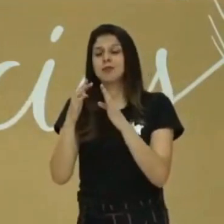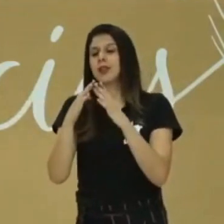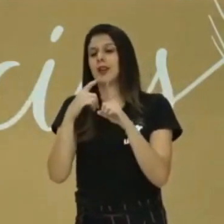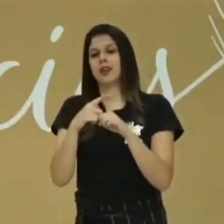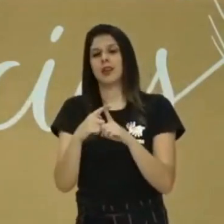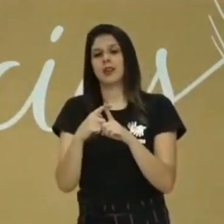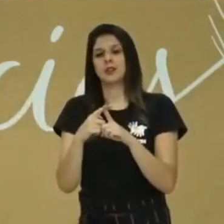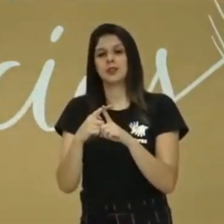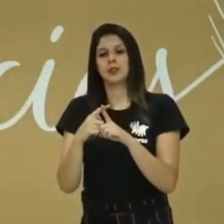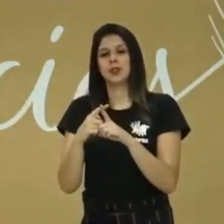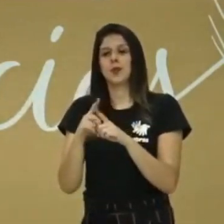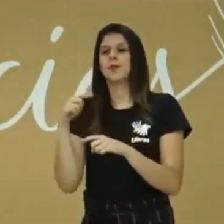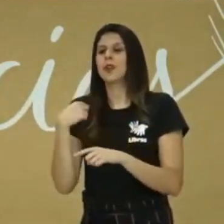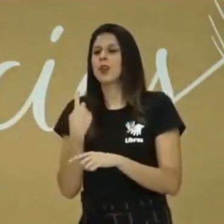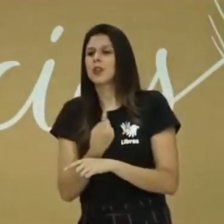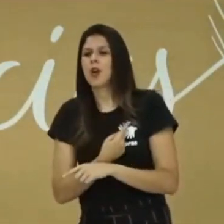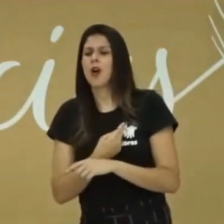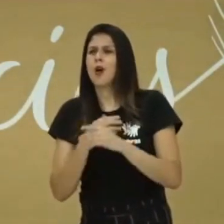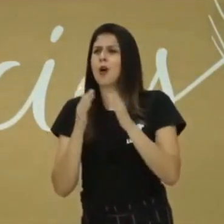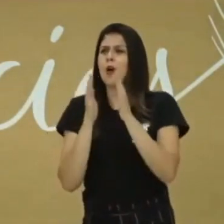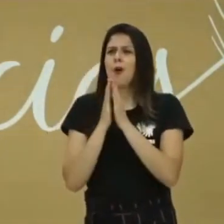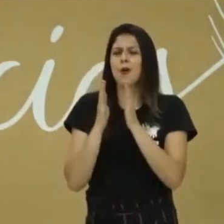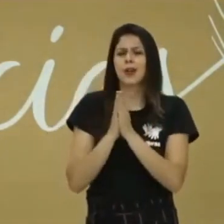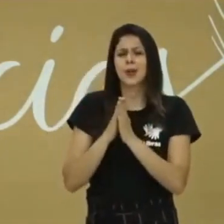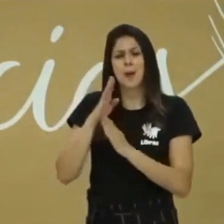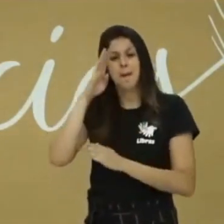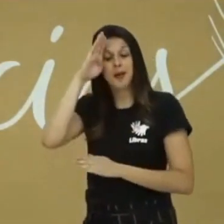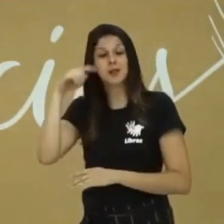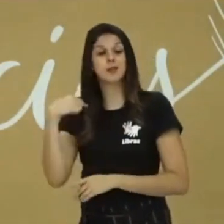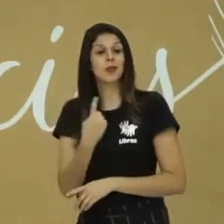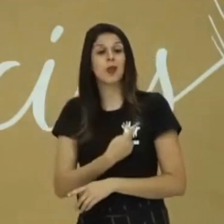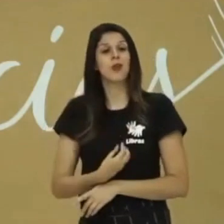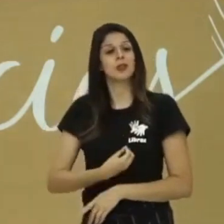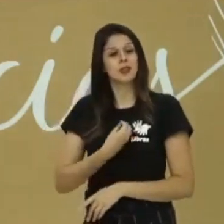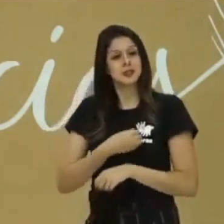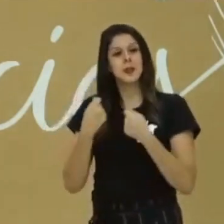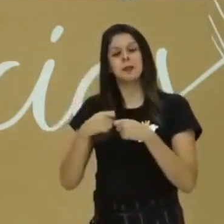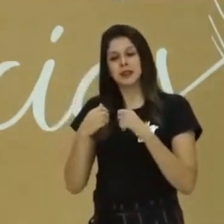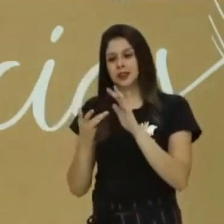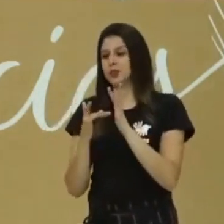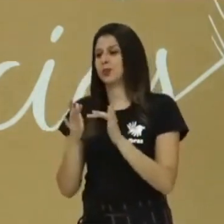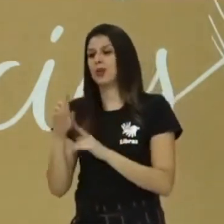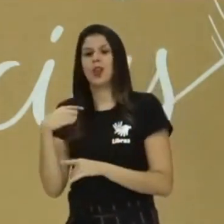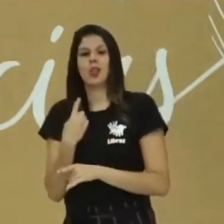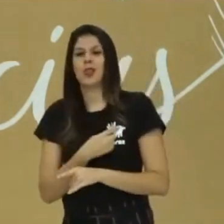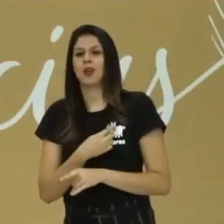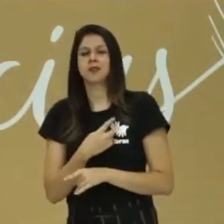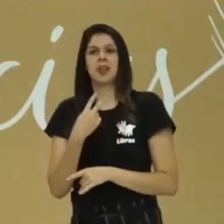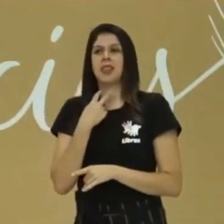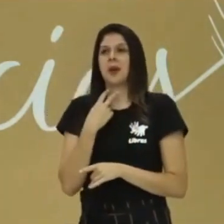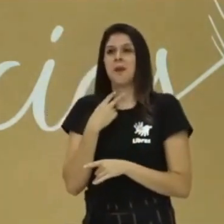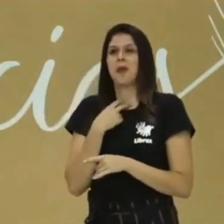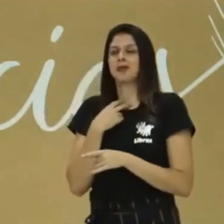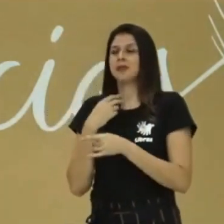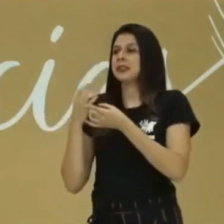o motivo das nossas vidas o centro delas deve ser Cristo e nós não podemos deixar de olhar para a